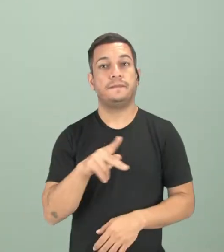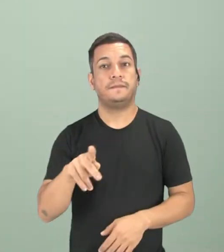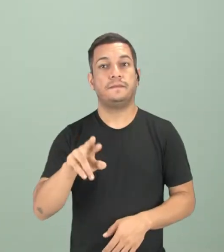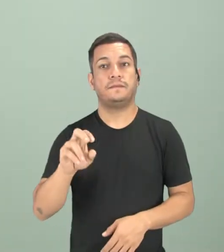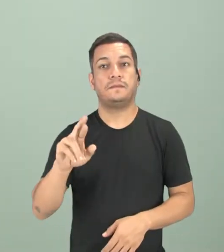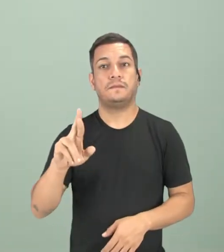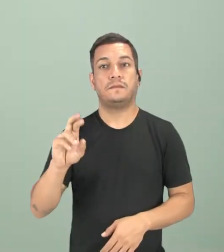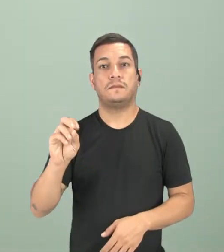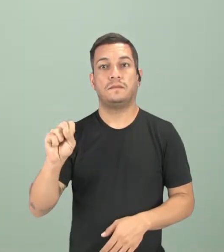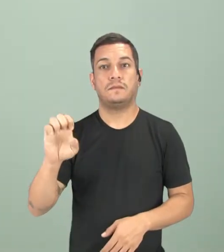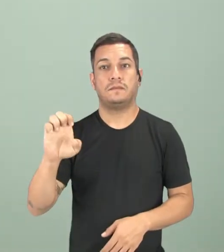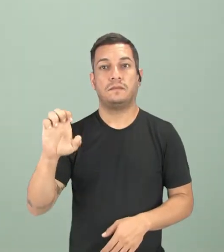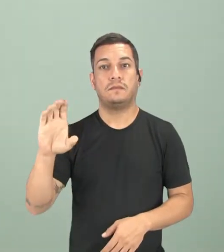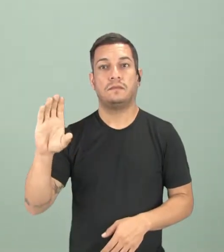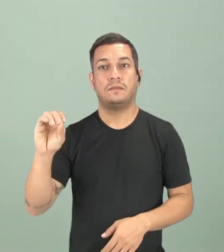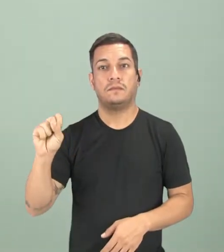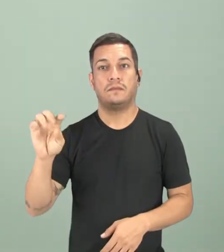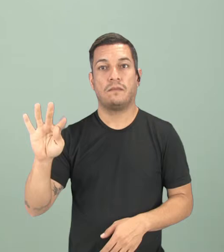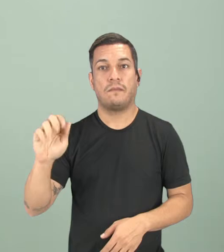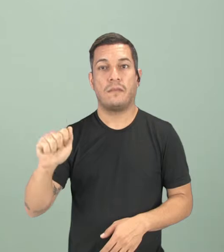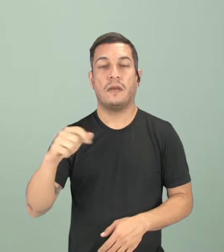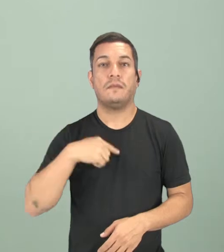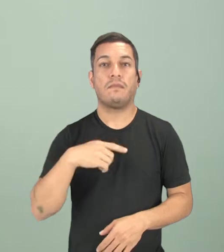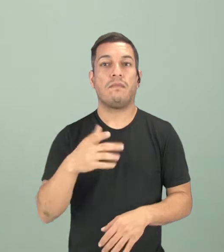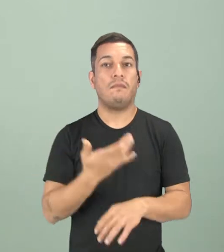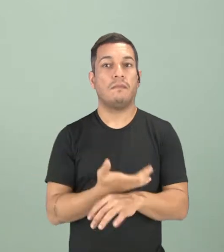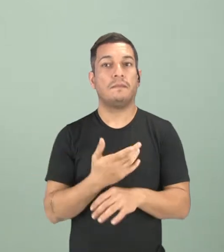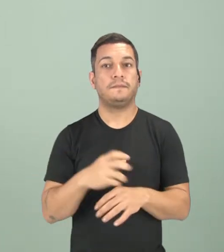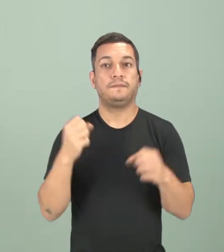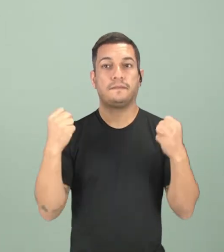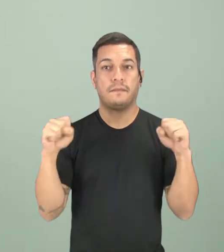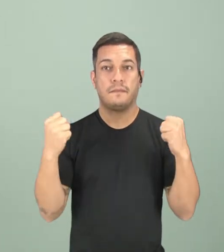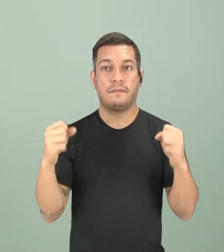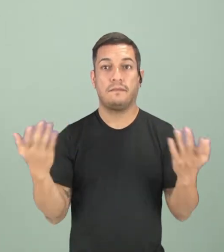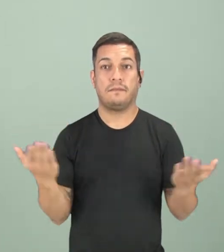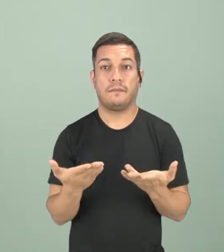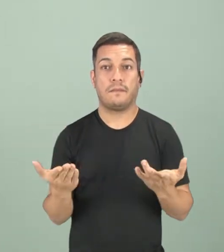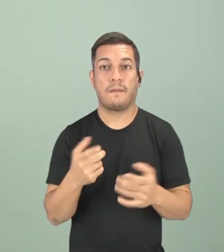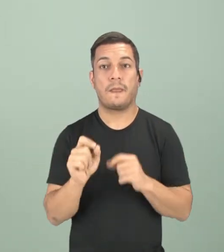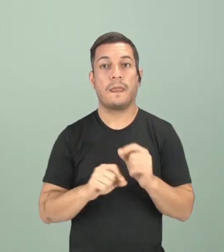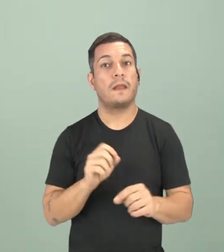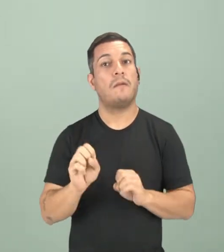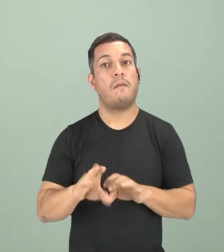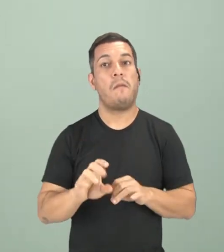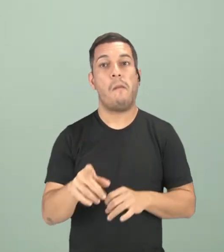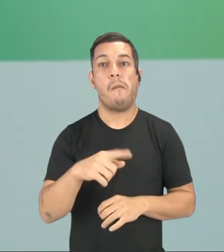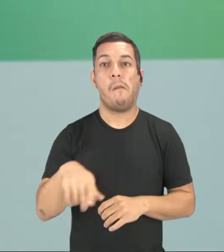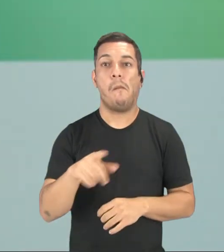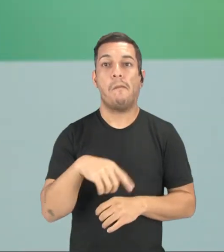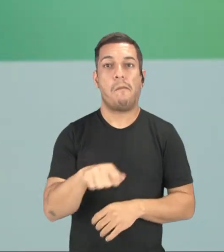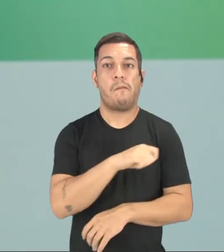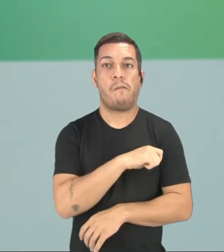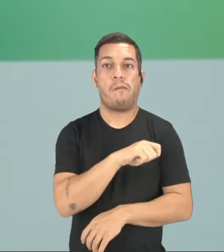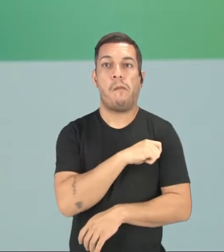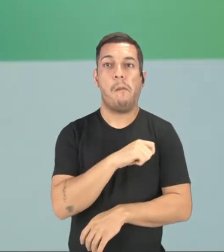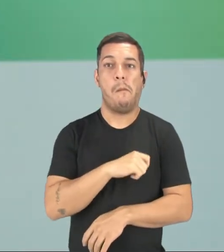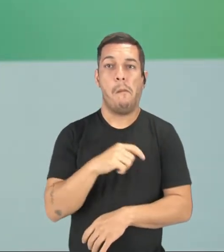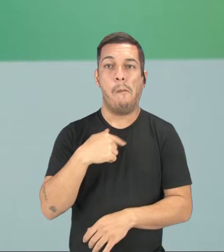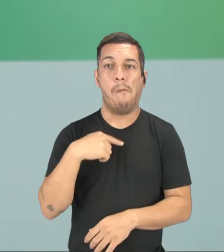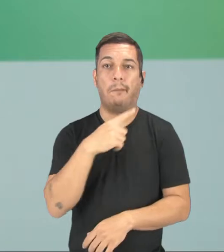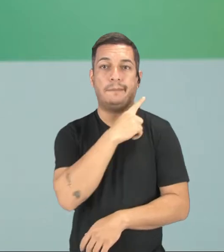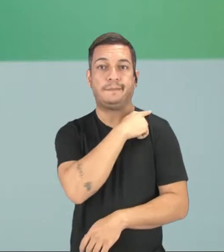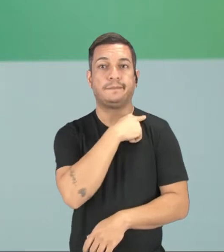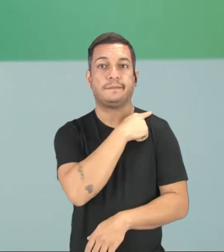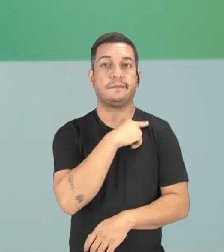Olá, eu sou a professora Rose Costa, do componente curricular de Educação Física, e hoje eu vou estar trabalhando com vocês, alunos da